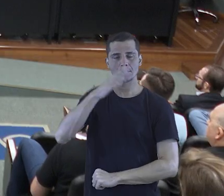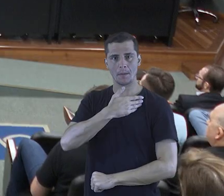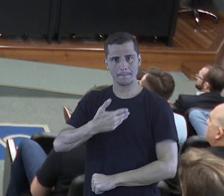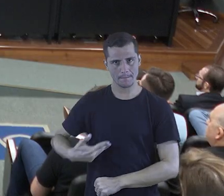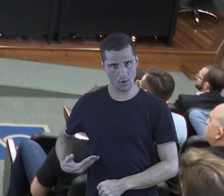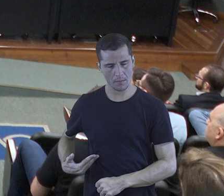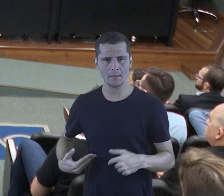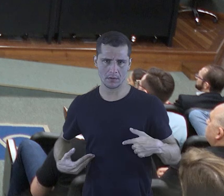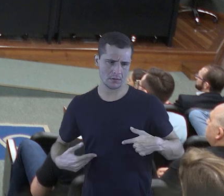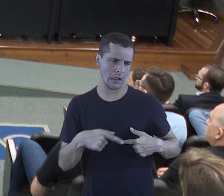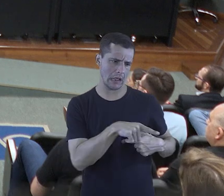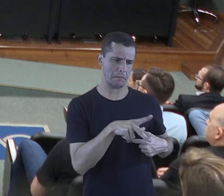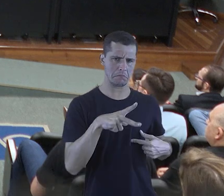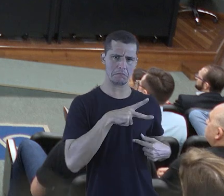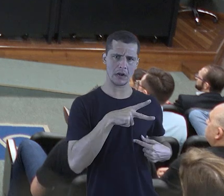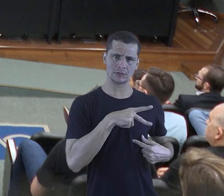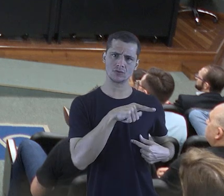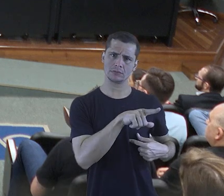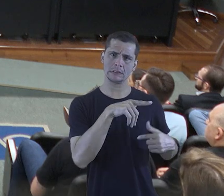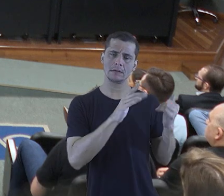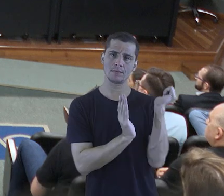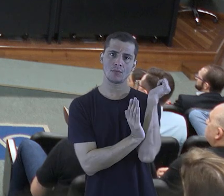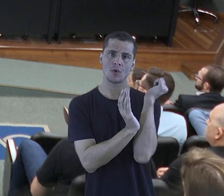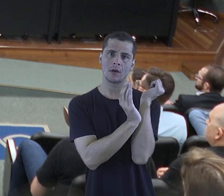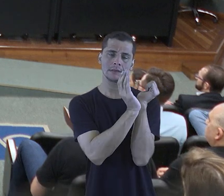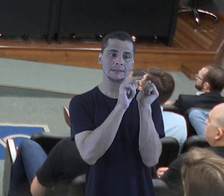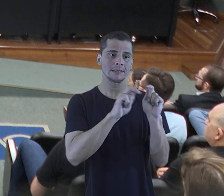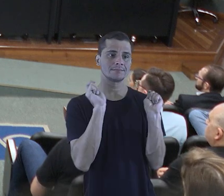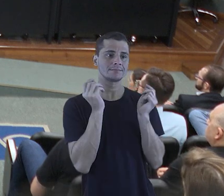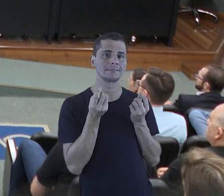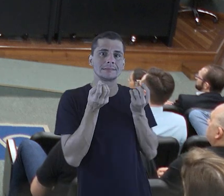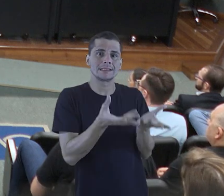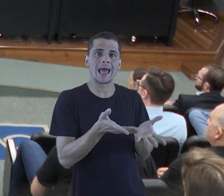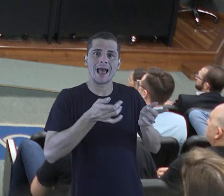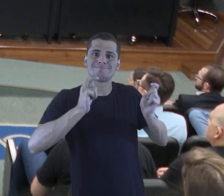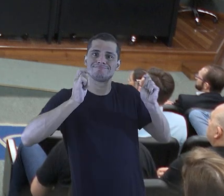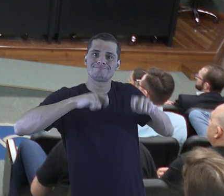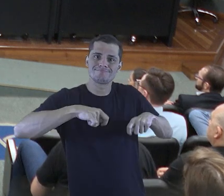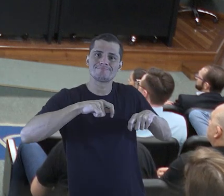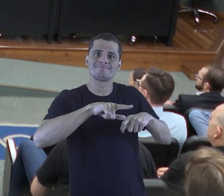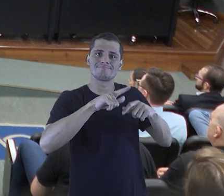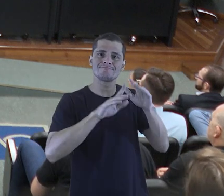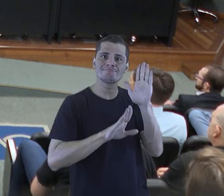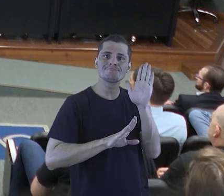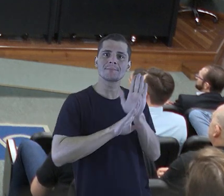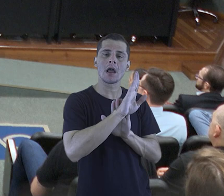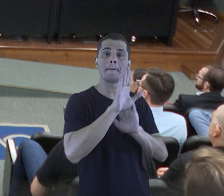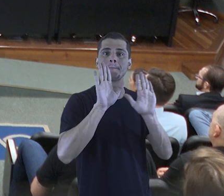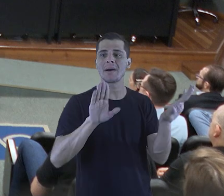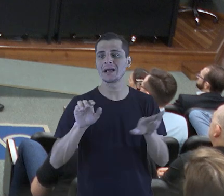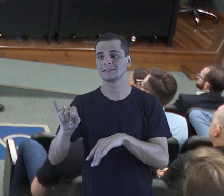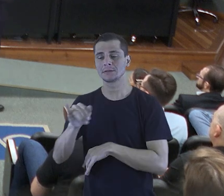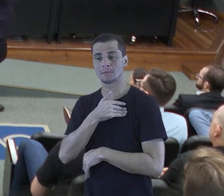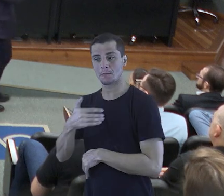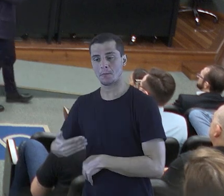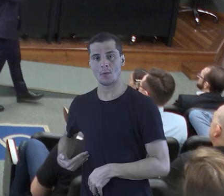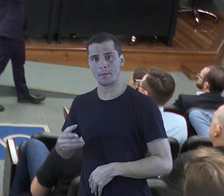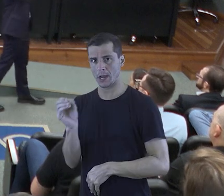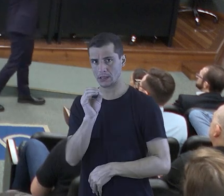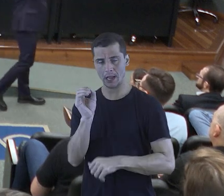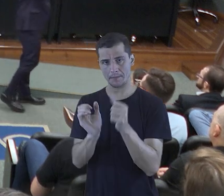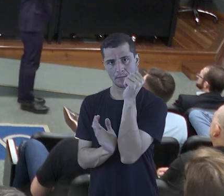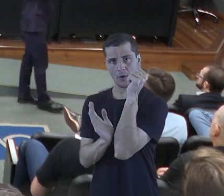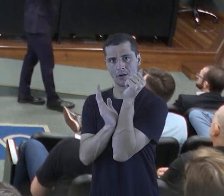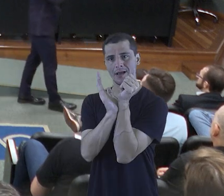Brasil... A burocracia é a melhor coisa que já pode existir, principalmente no âmbito do setor público. No âmbito privado é normal. A